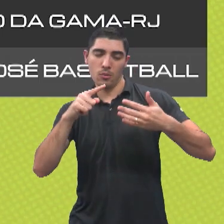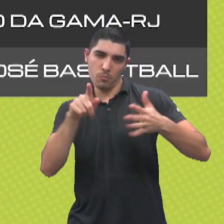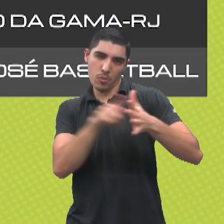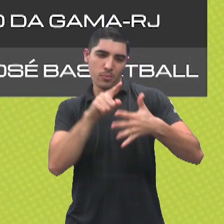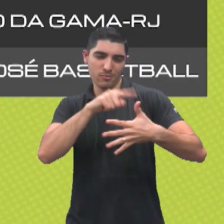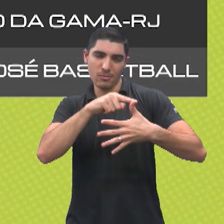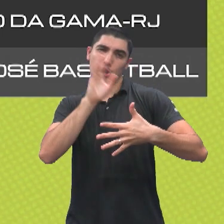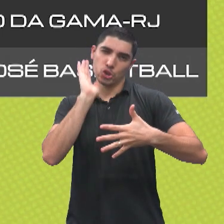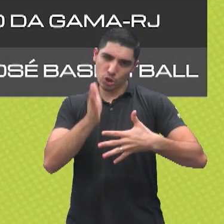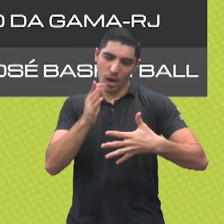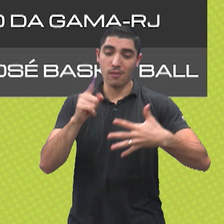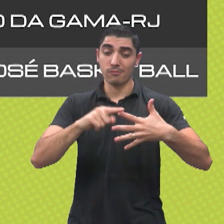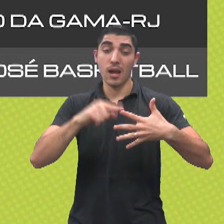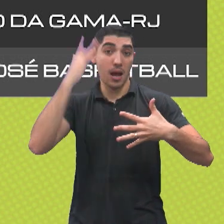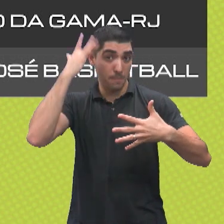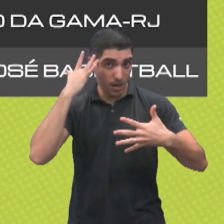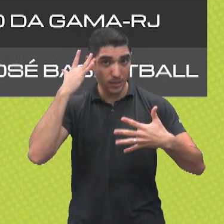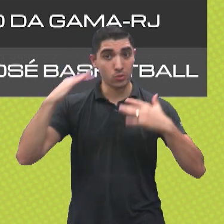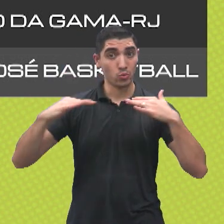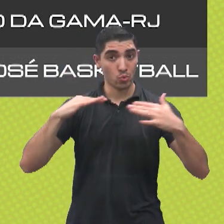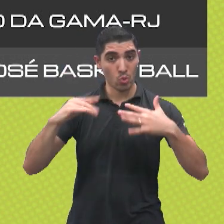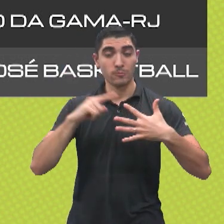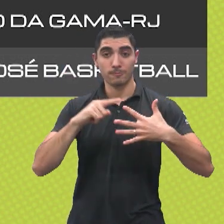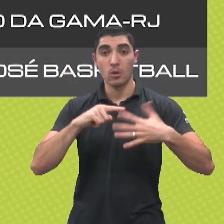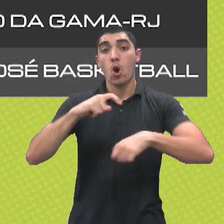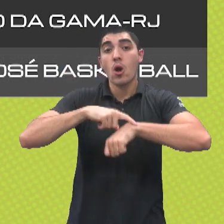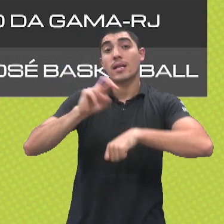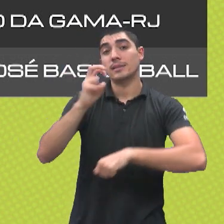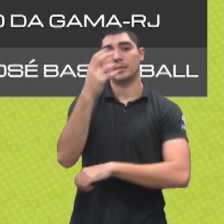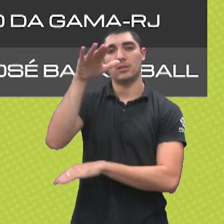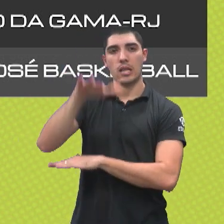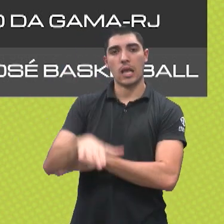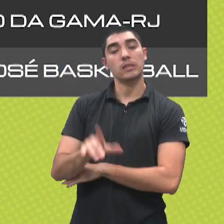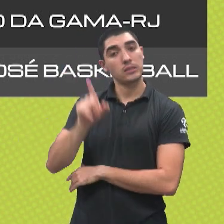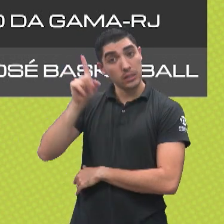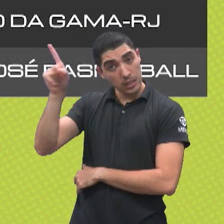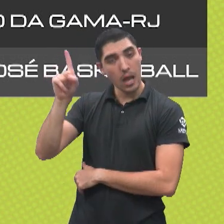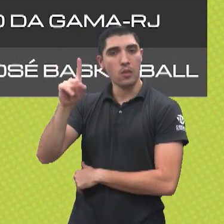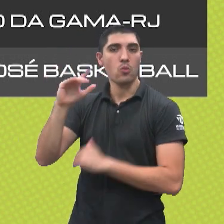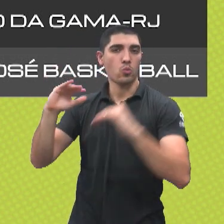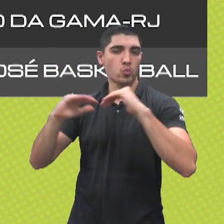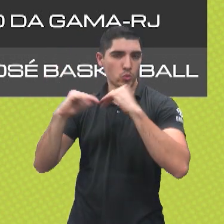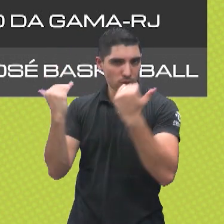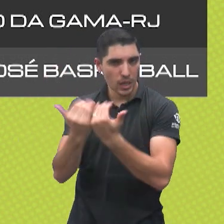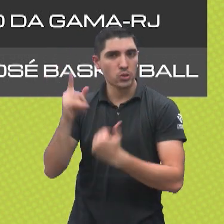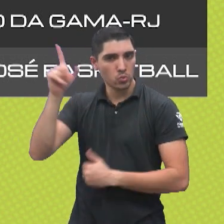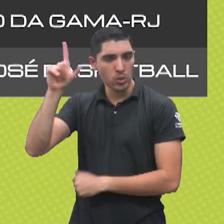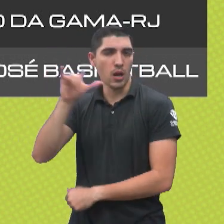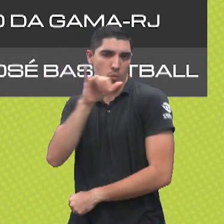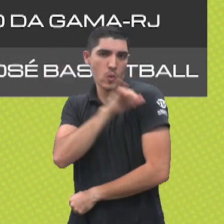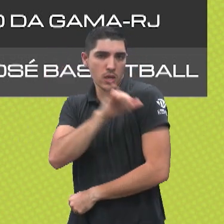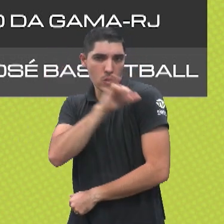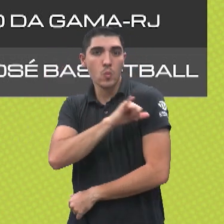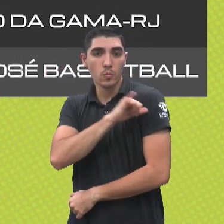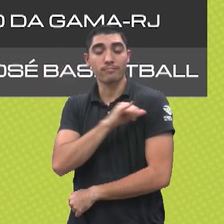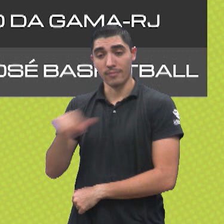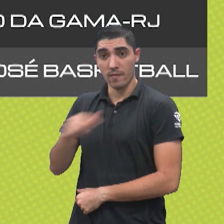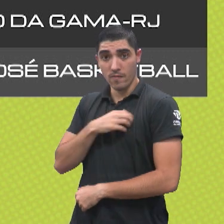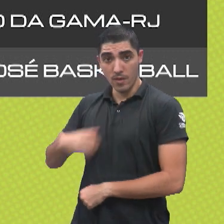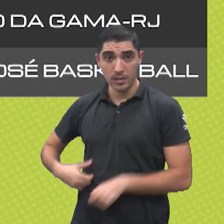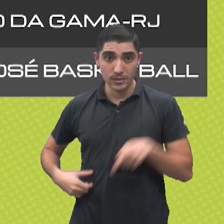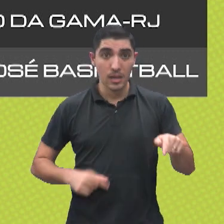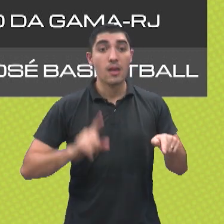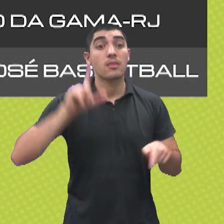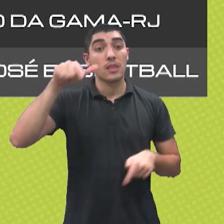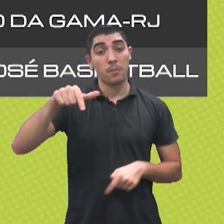como você acabou de ver, jogo 2 amanhã, 5 da tarde, lá em São Januário, Vasco da Gama e São José, segunda-feira, o terceiro jogo, pode